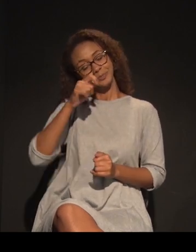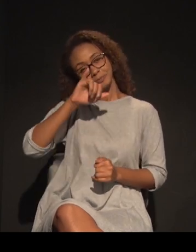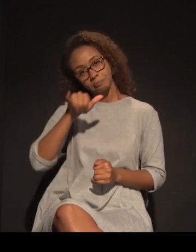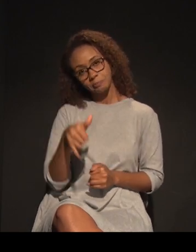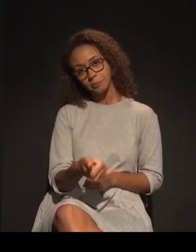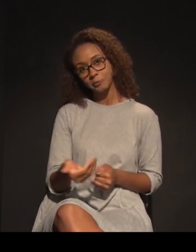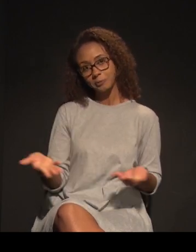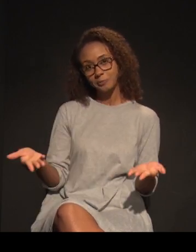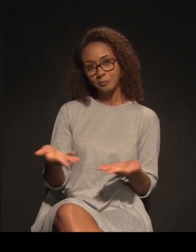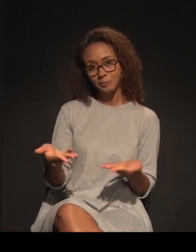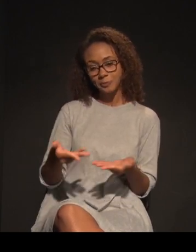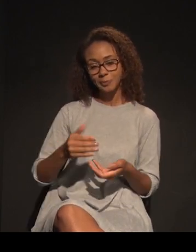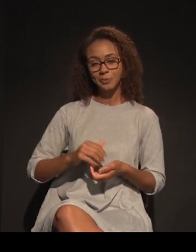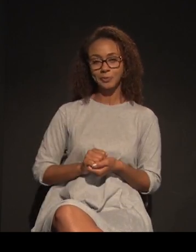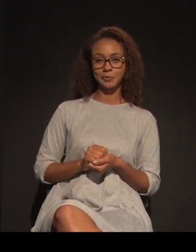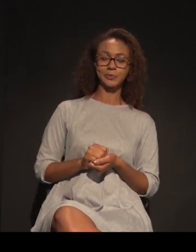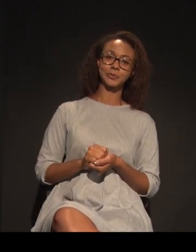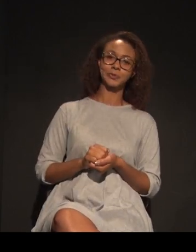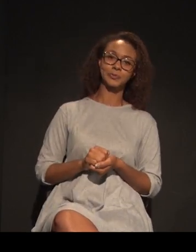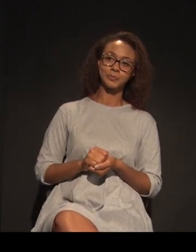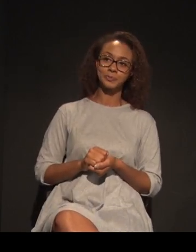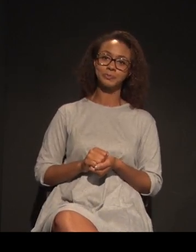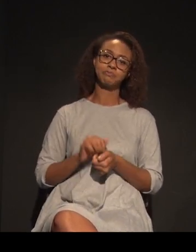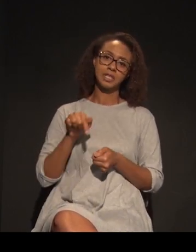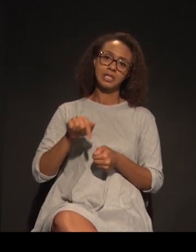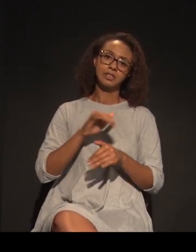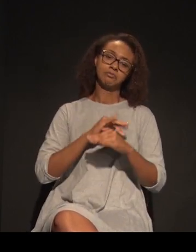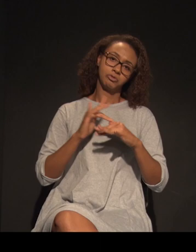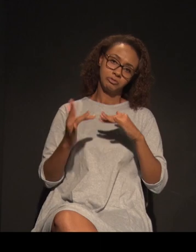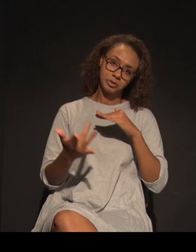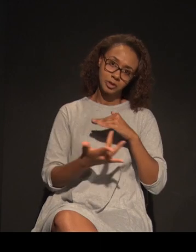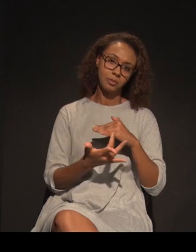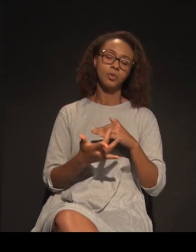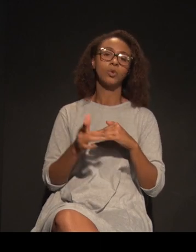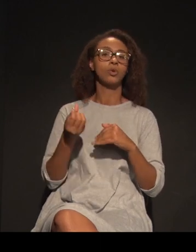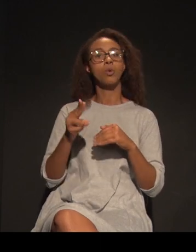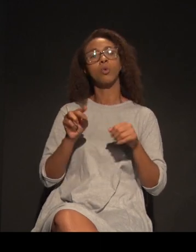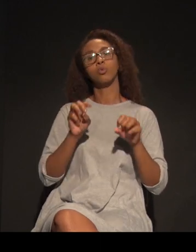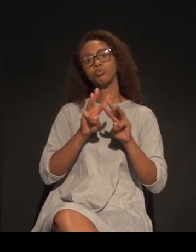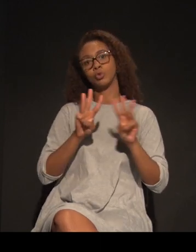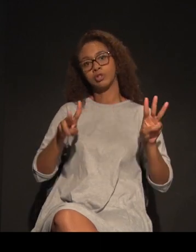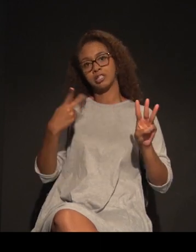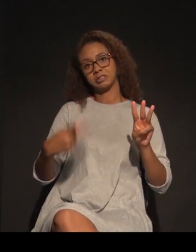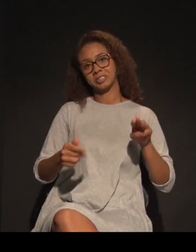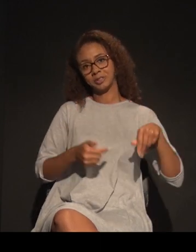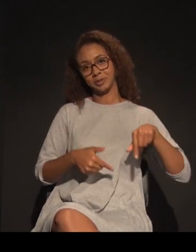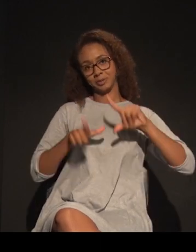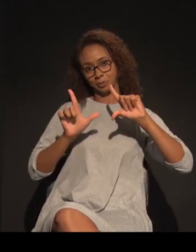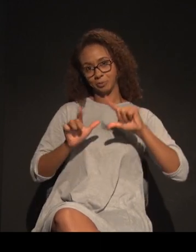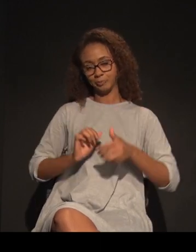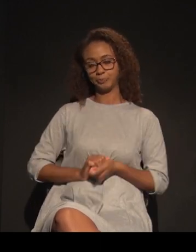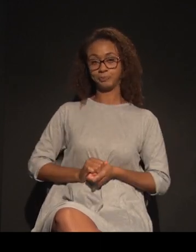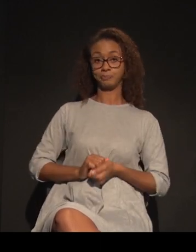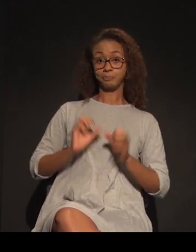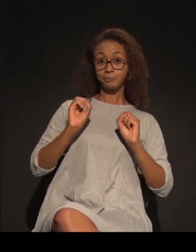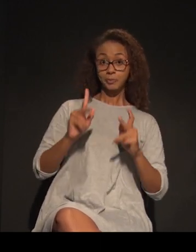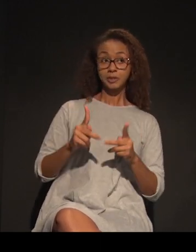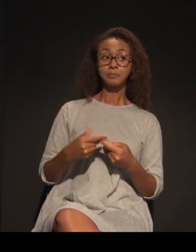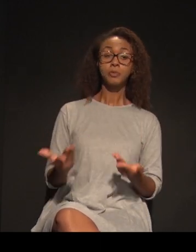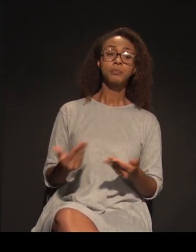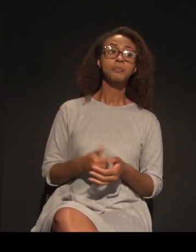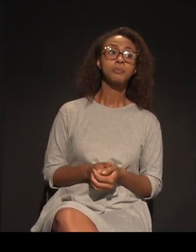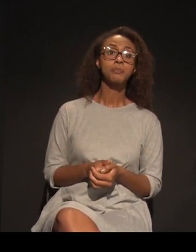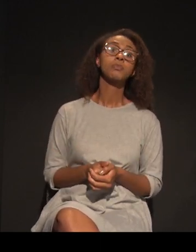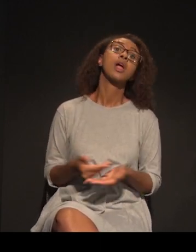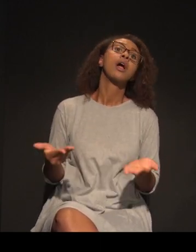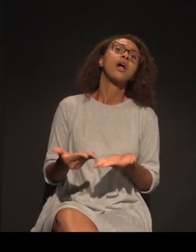nos vendo aí pela pelas redes sociais pelo pelo site do itaú etc e tal ok então nós vamos